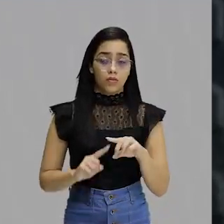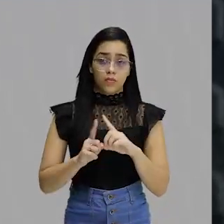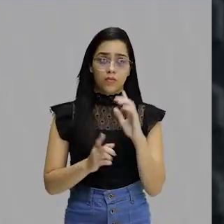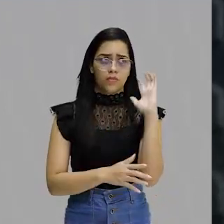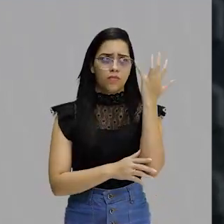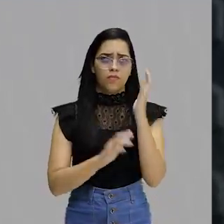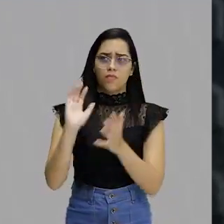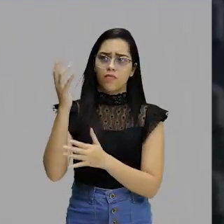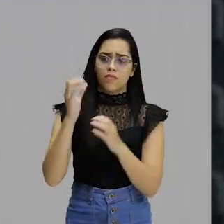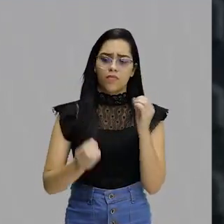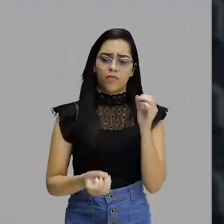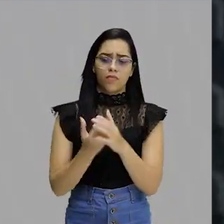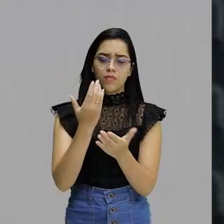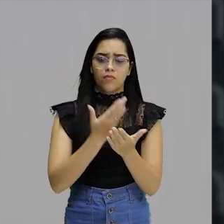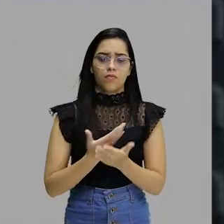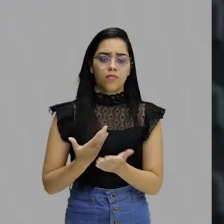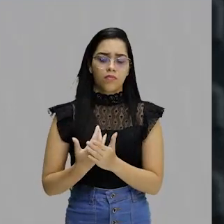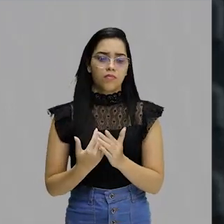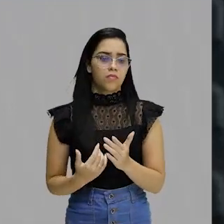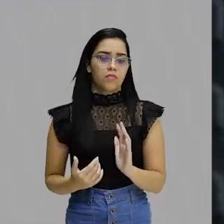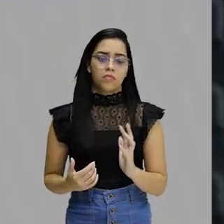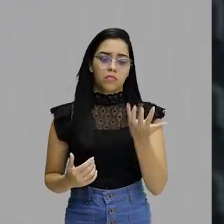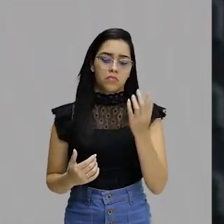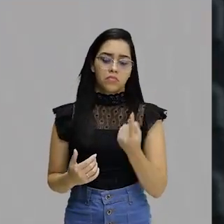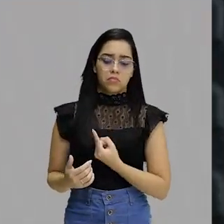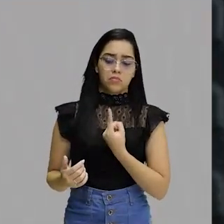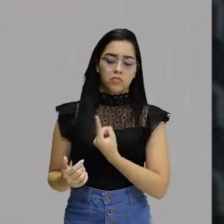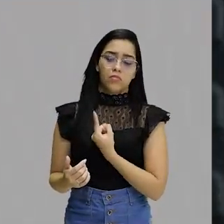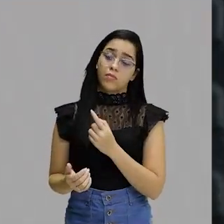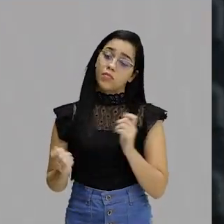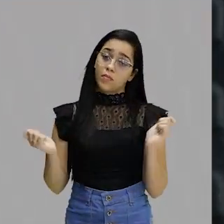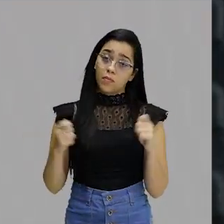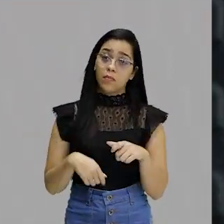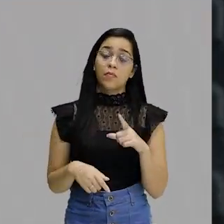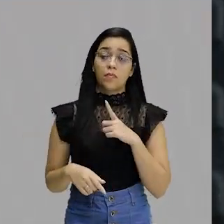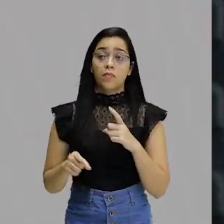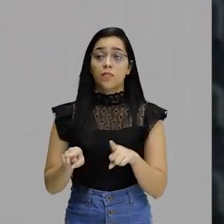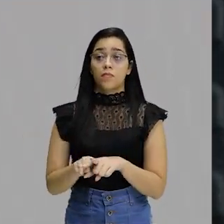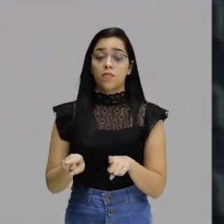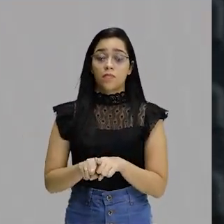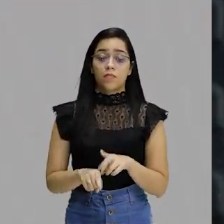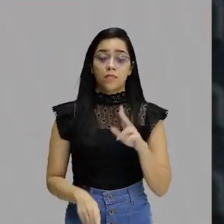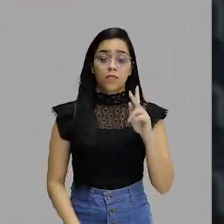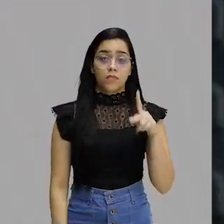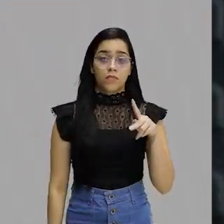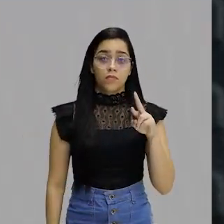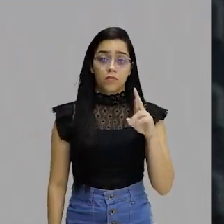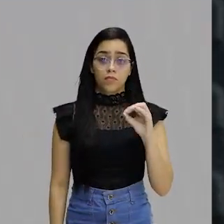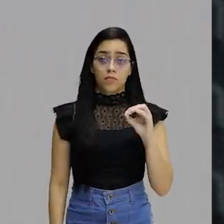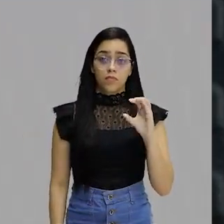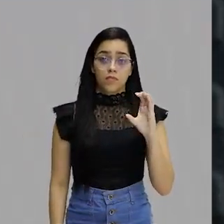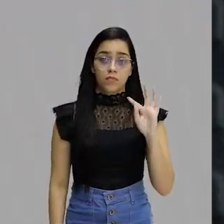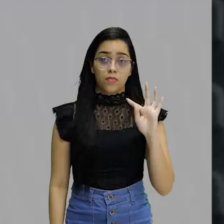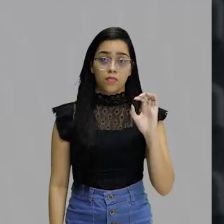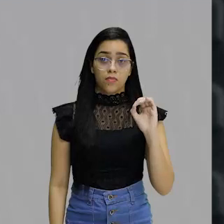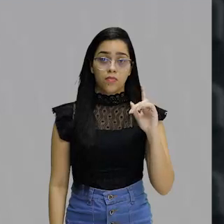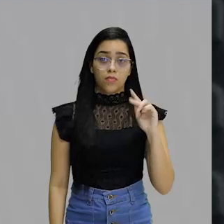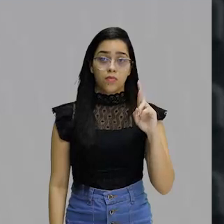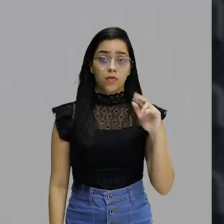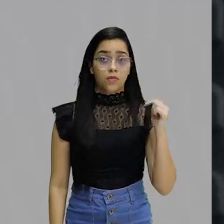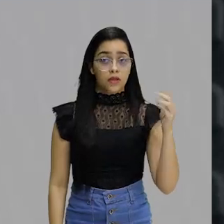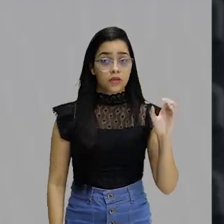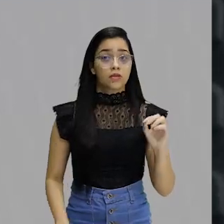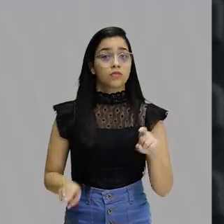relações ecológicas elas não acontecem isoladamente. Também pode haver protocooperação entre a rêmora e o